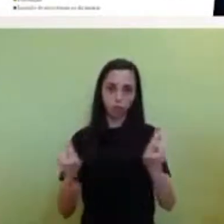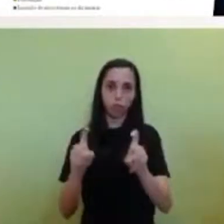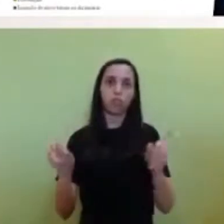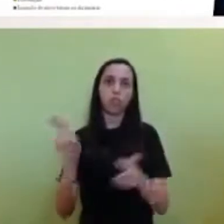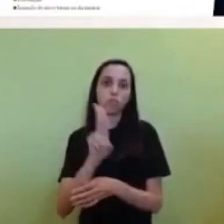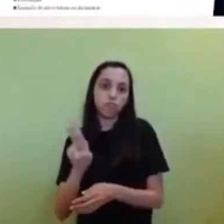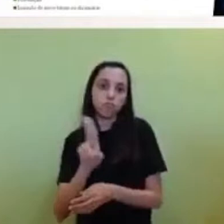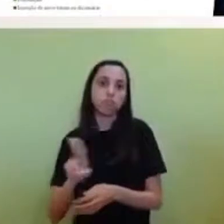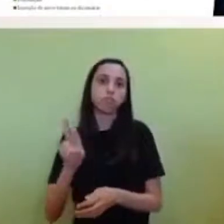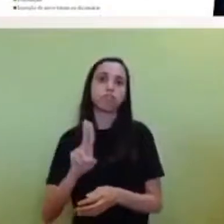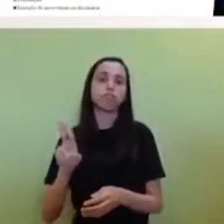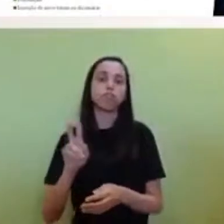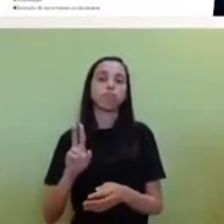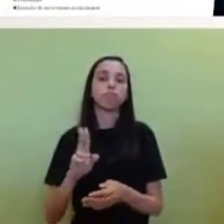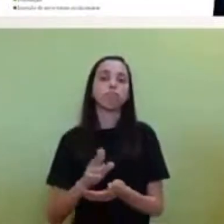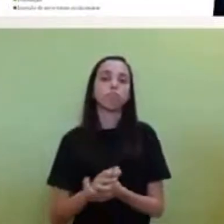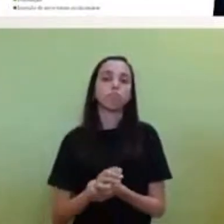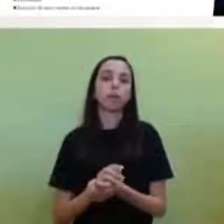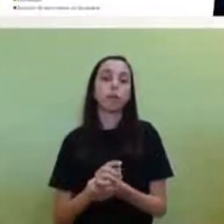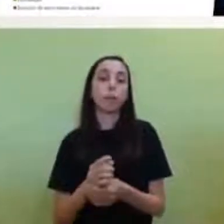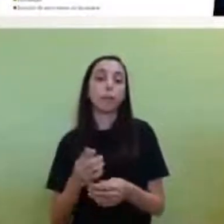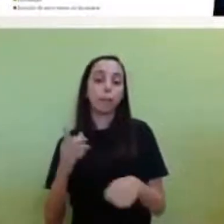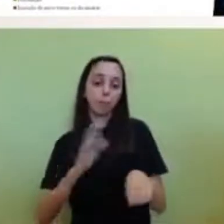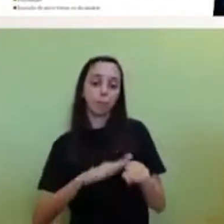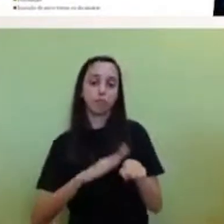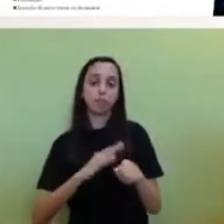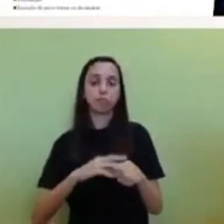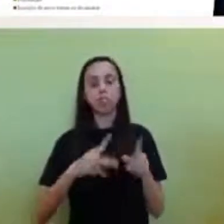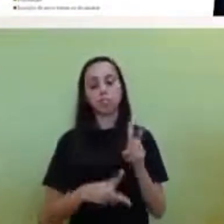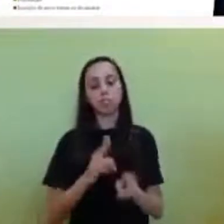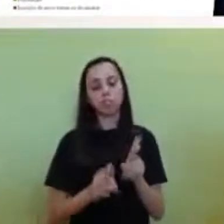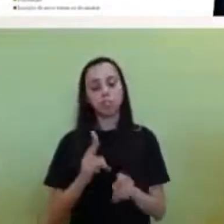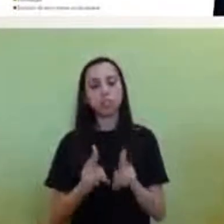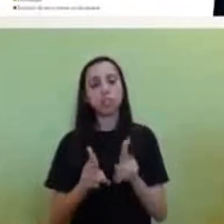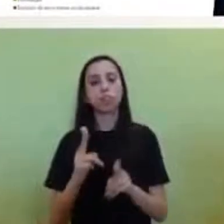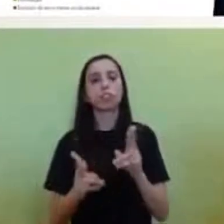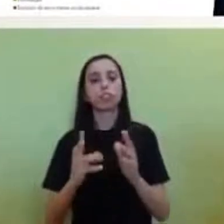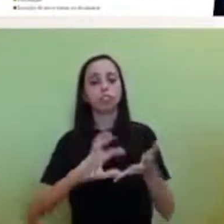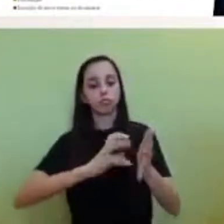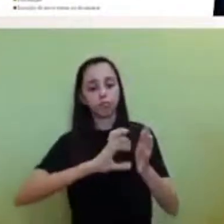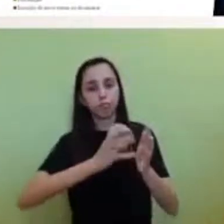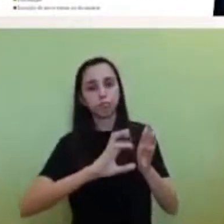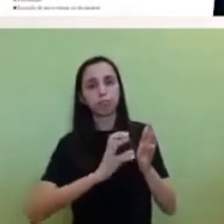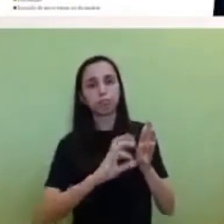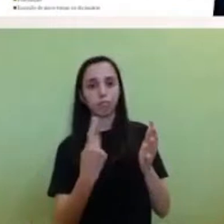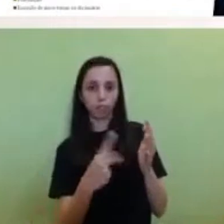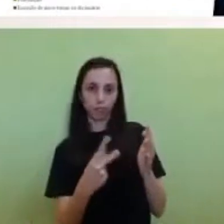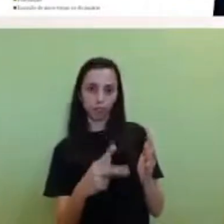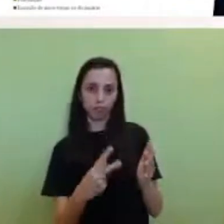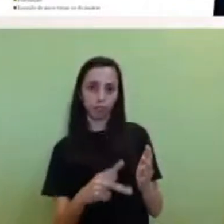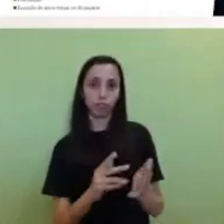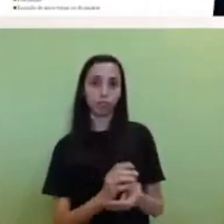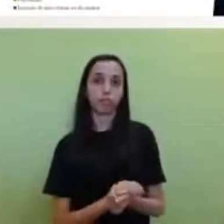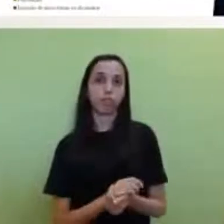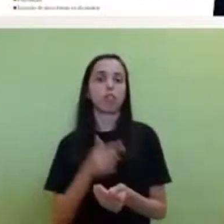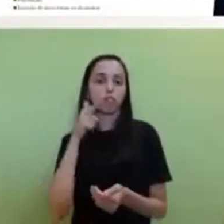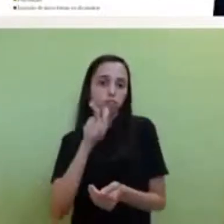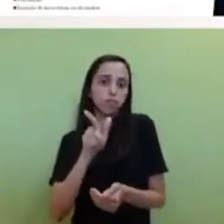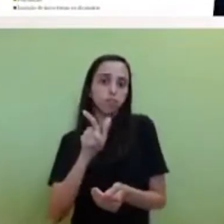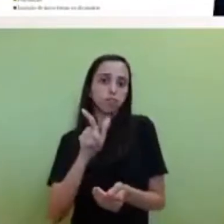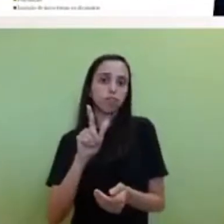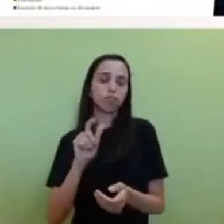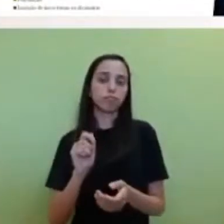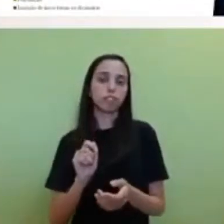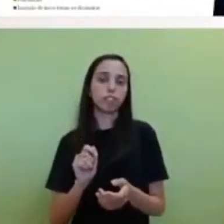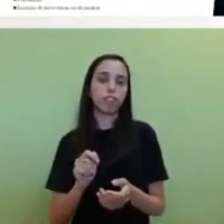ele para você mesmo e editar já o banco de dados dele. Daí você consegue deixar